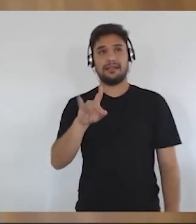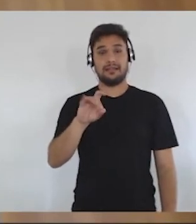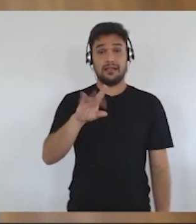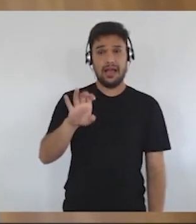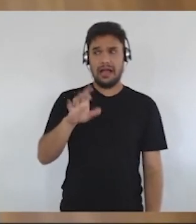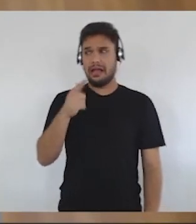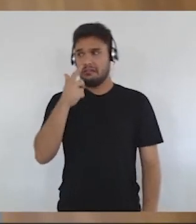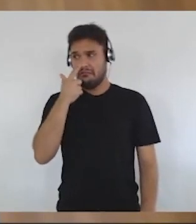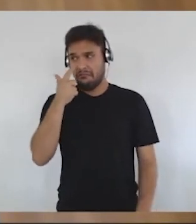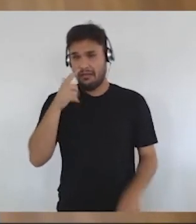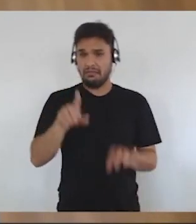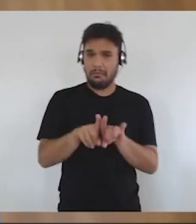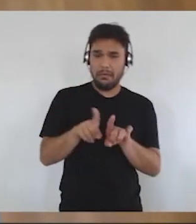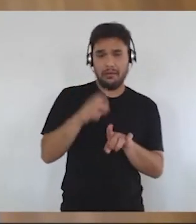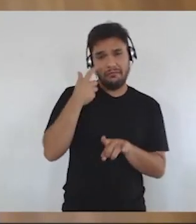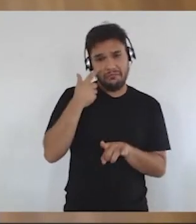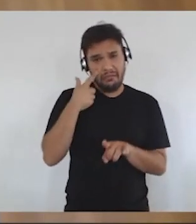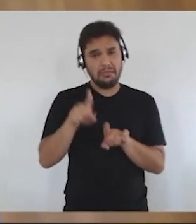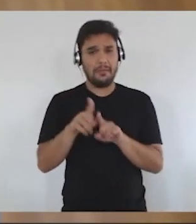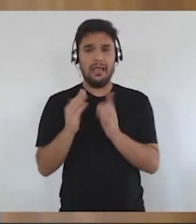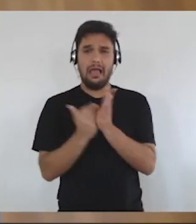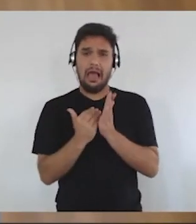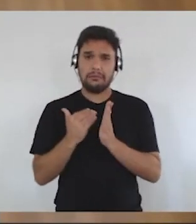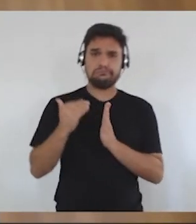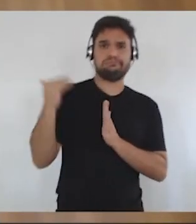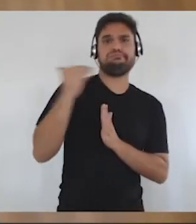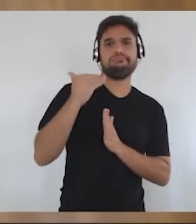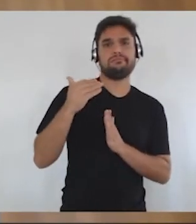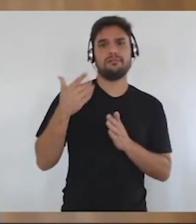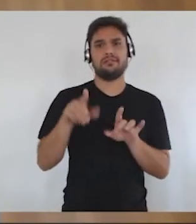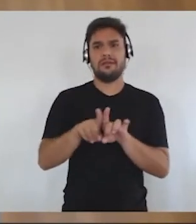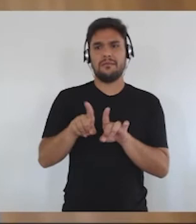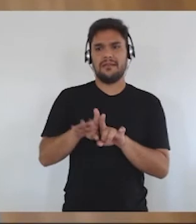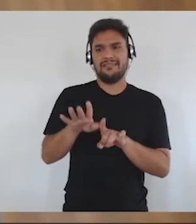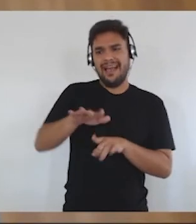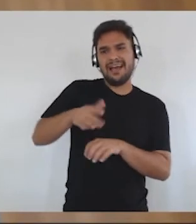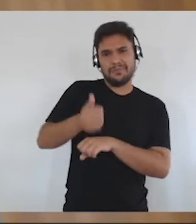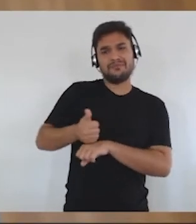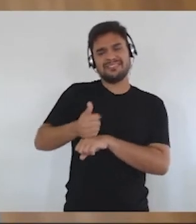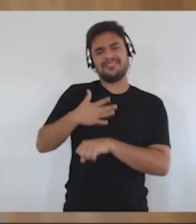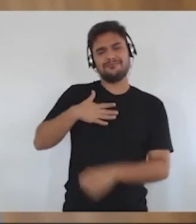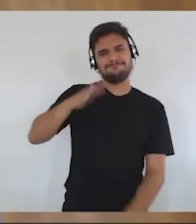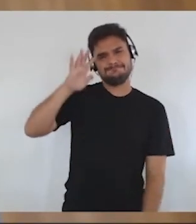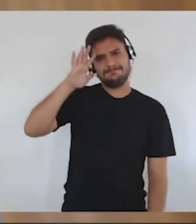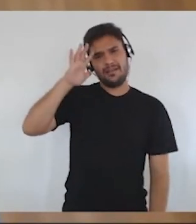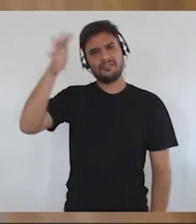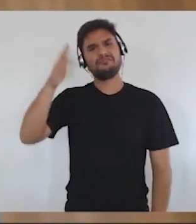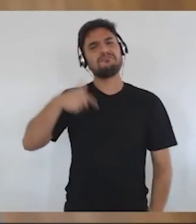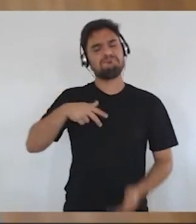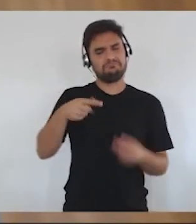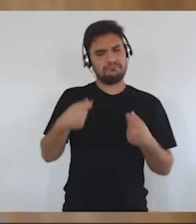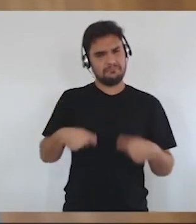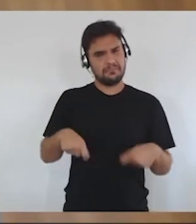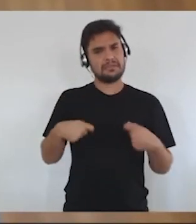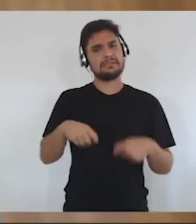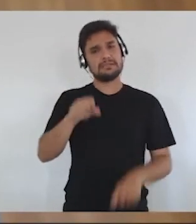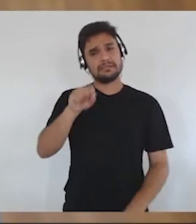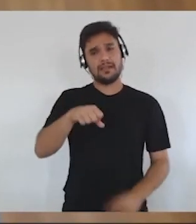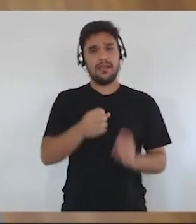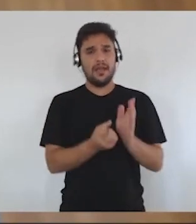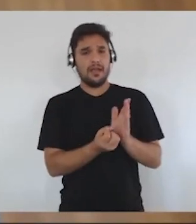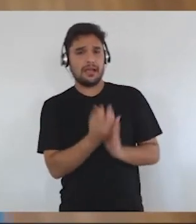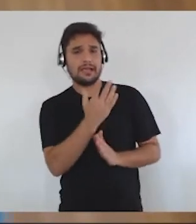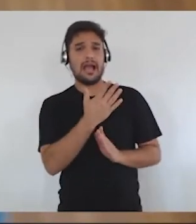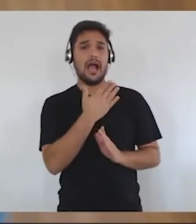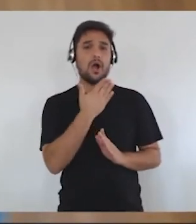exageros, tantos despropósitos em relação ao trato com o advogado, que a conclusão era de que era mesmo preciso criar-se um